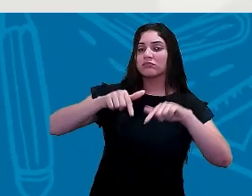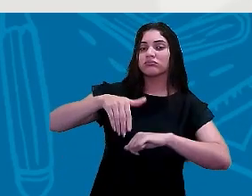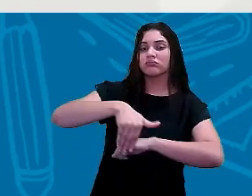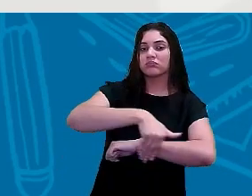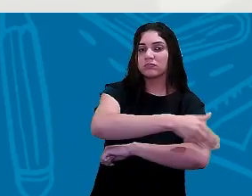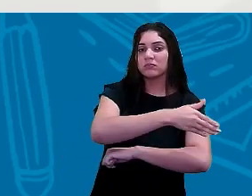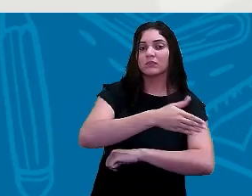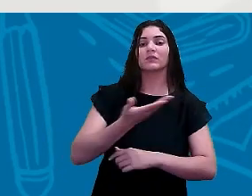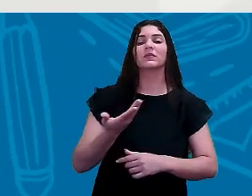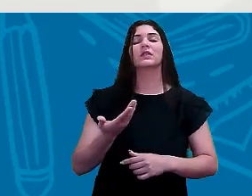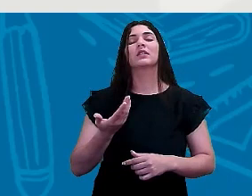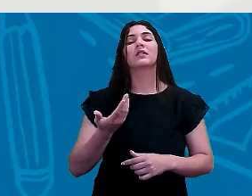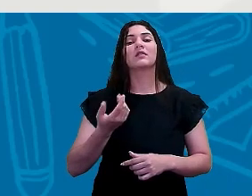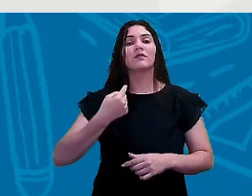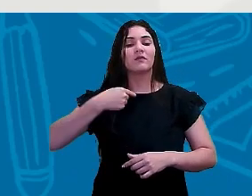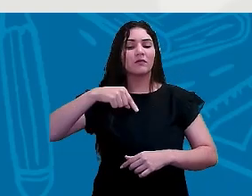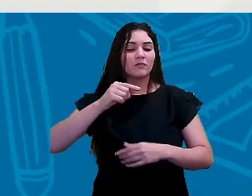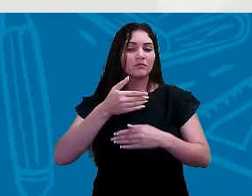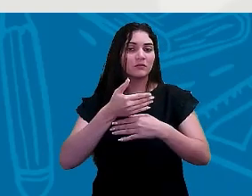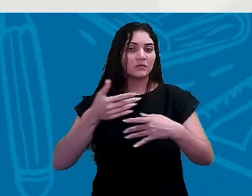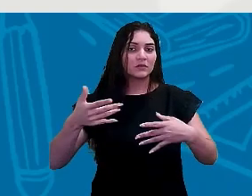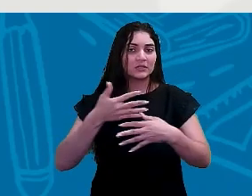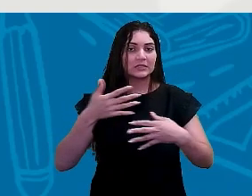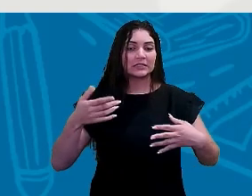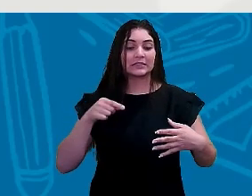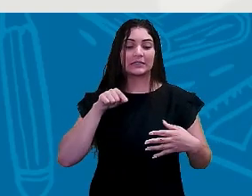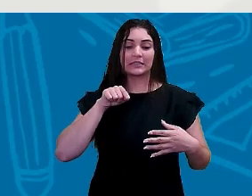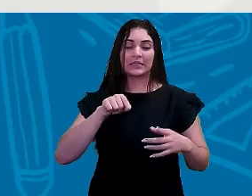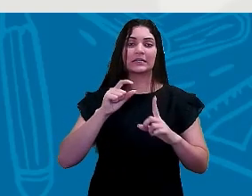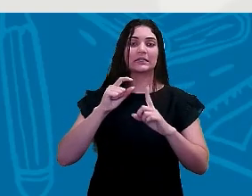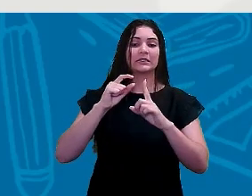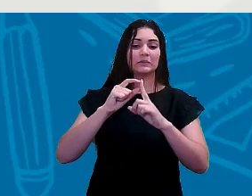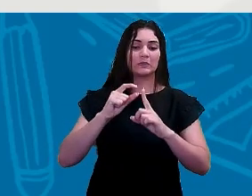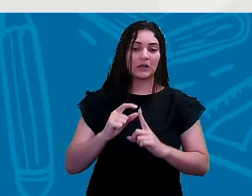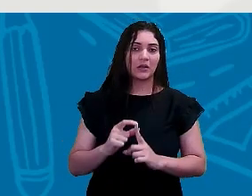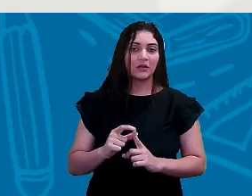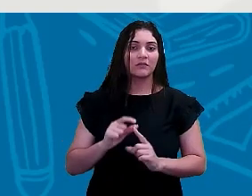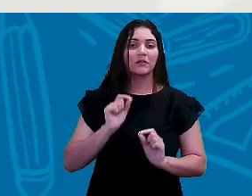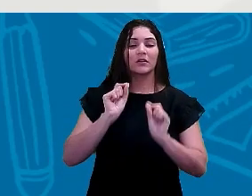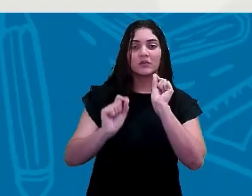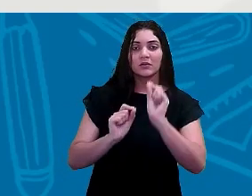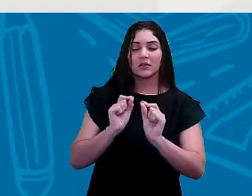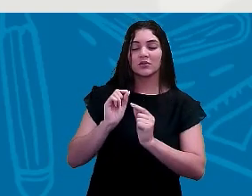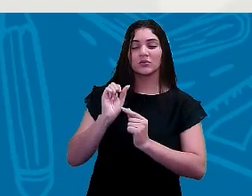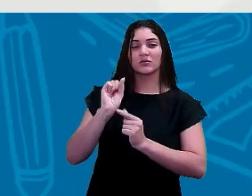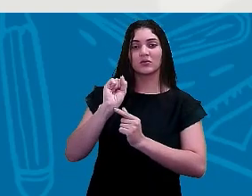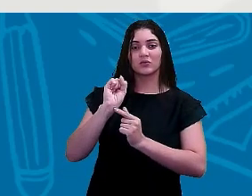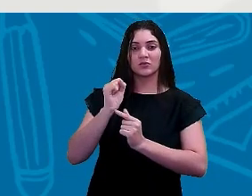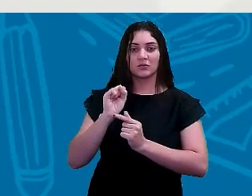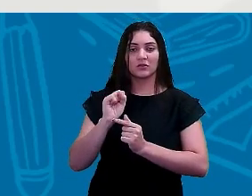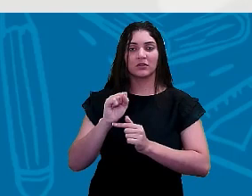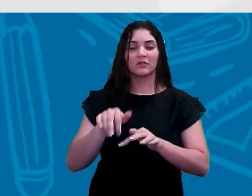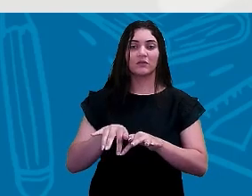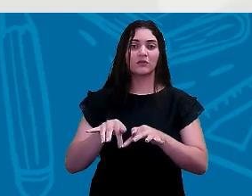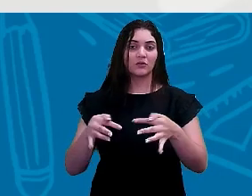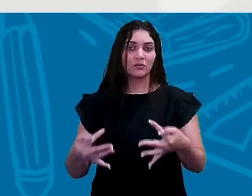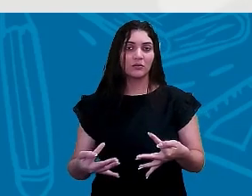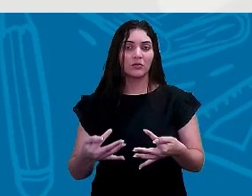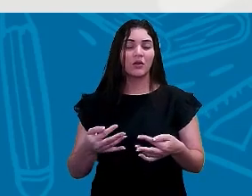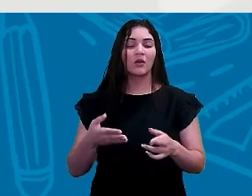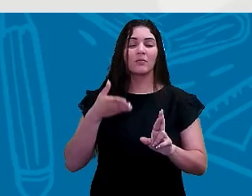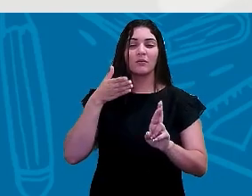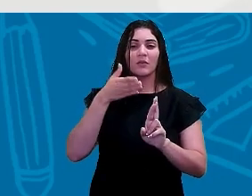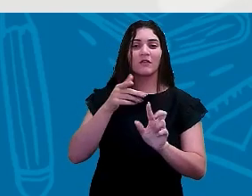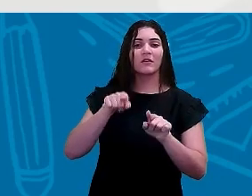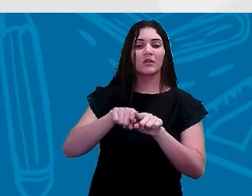eu irei à cidade. Então, essas palavras todas são substantivos comuns. Quando eu digo, me refiro